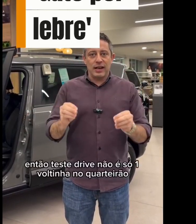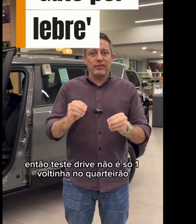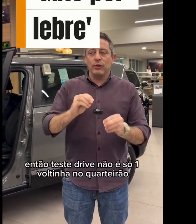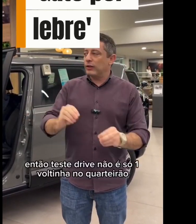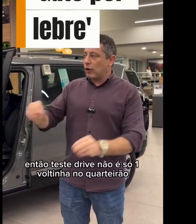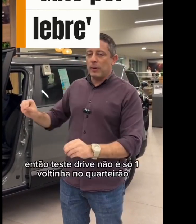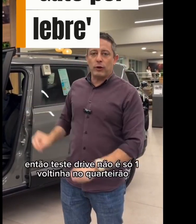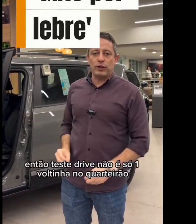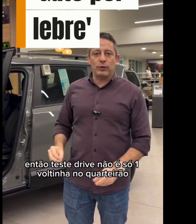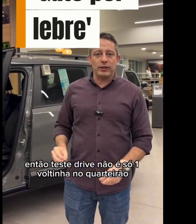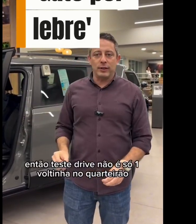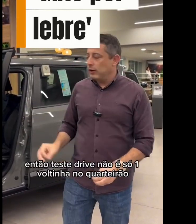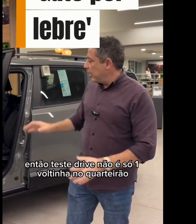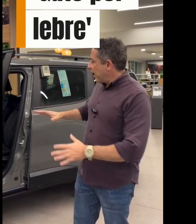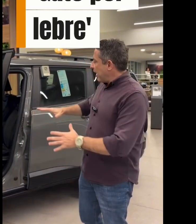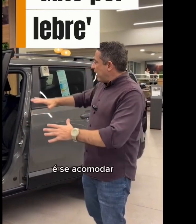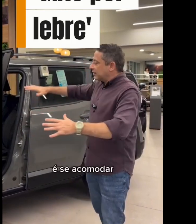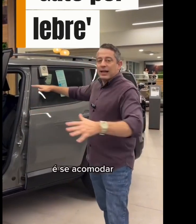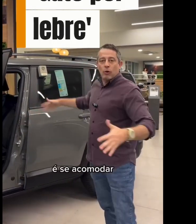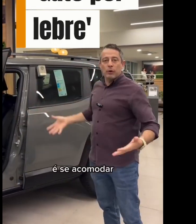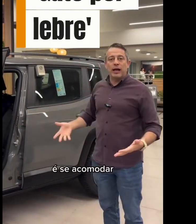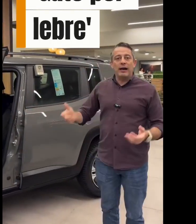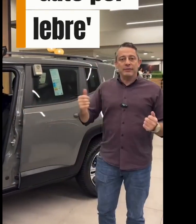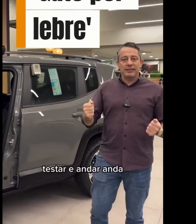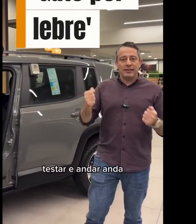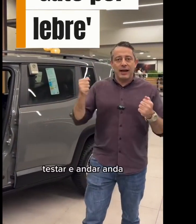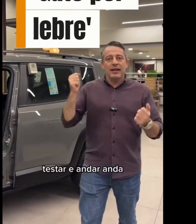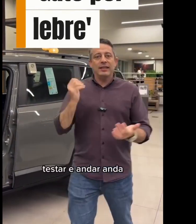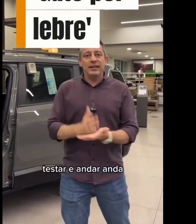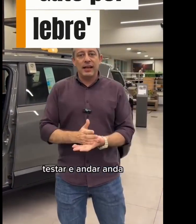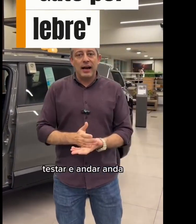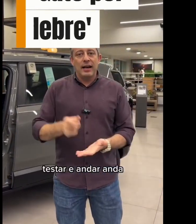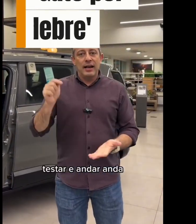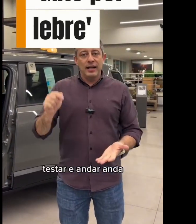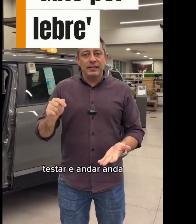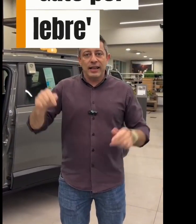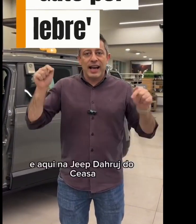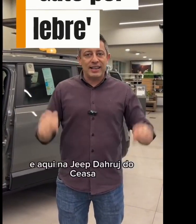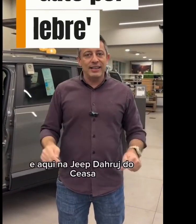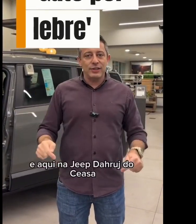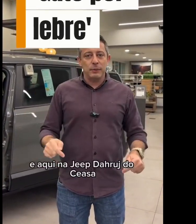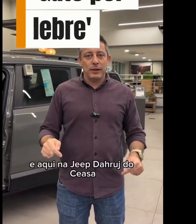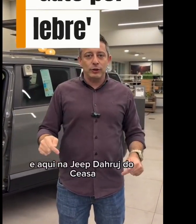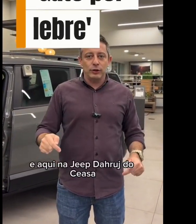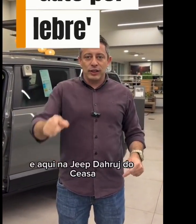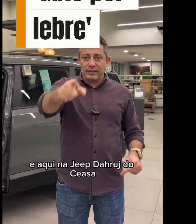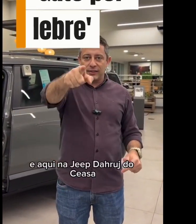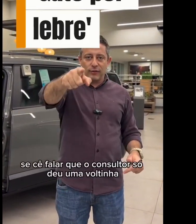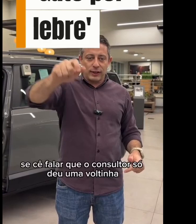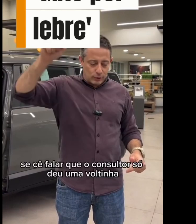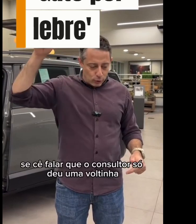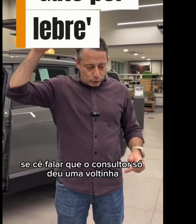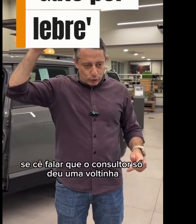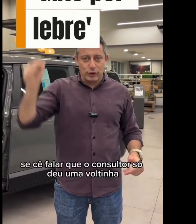test drive não é só uma voltinha no quarteirão, é se acomodar, testar e andar. Anda. E aqui na Jeep Darujo do Ceasa, se